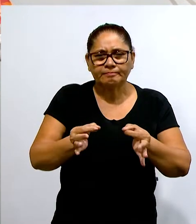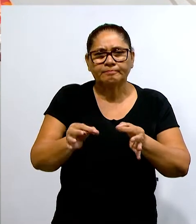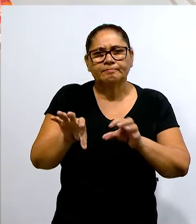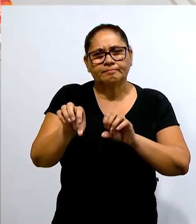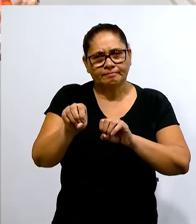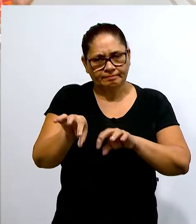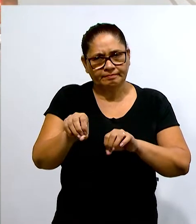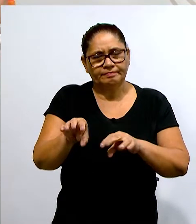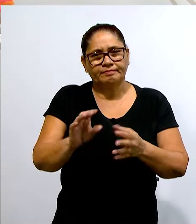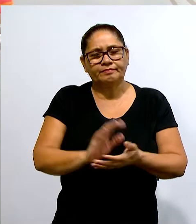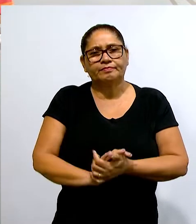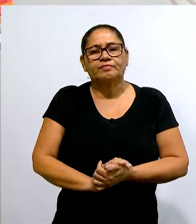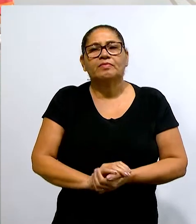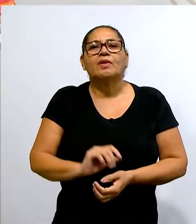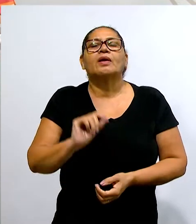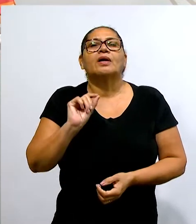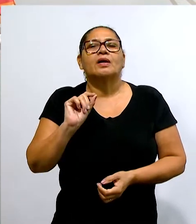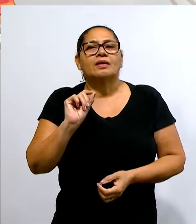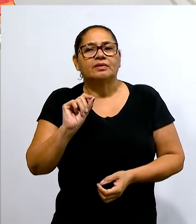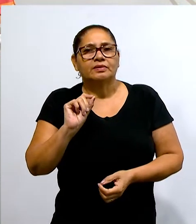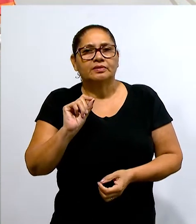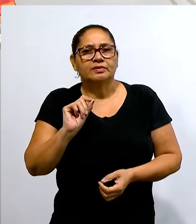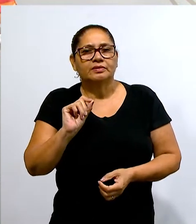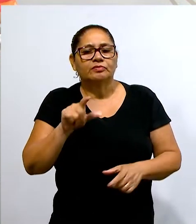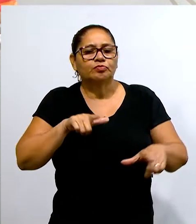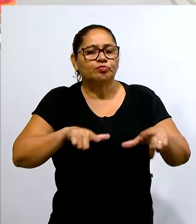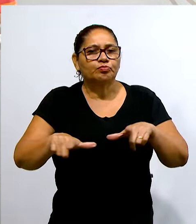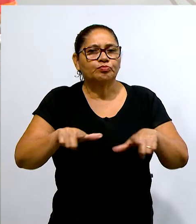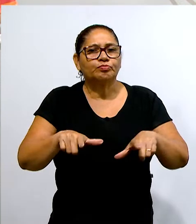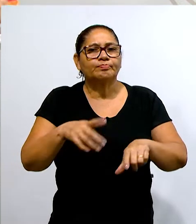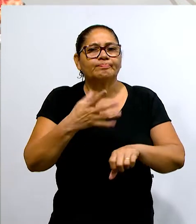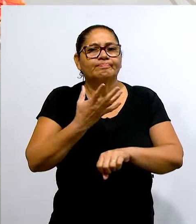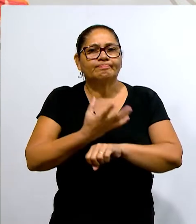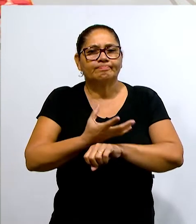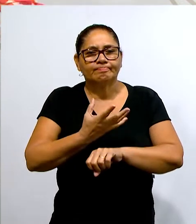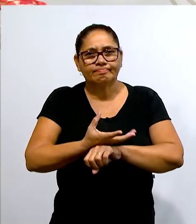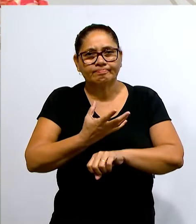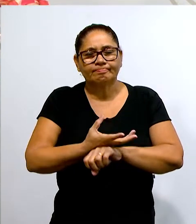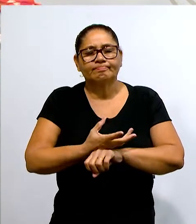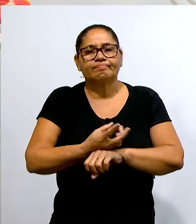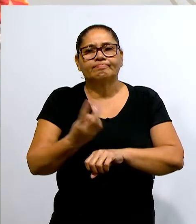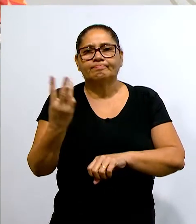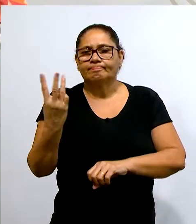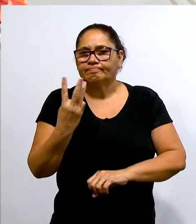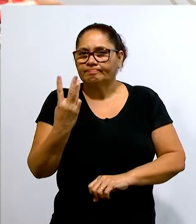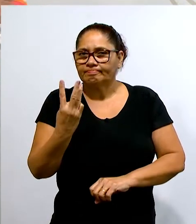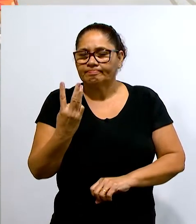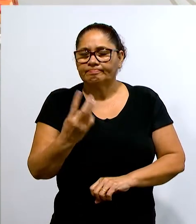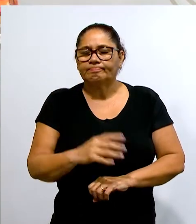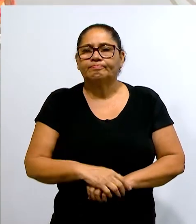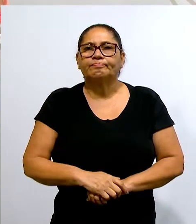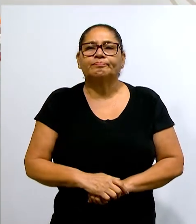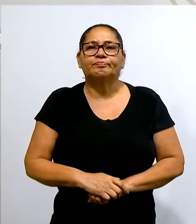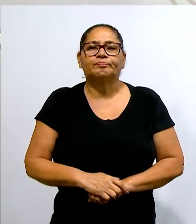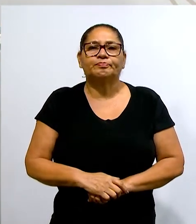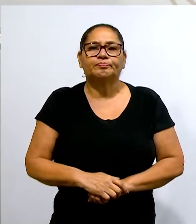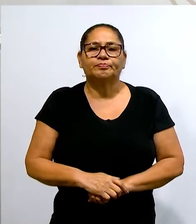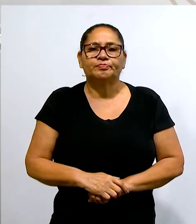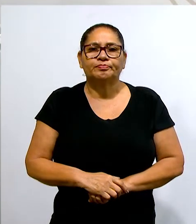ensino. E é isso que nós vamos trabalhar nessa nossa unidade 3 da nossa disciplina.